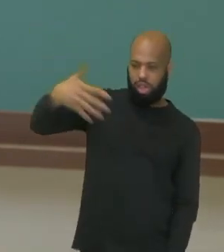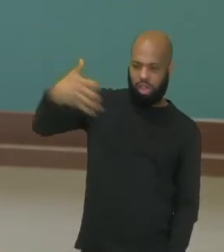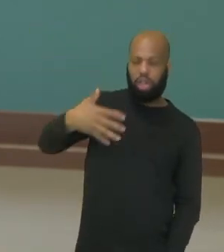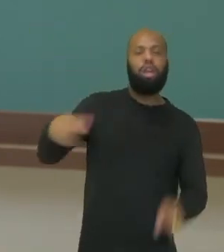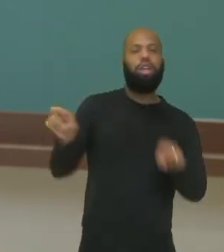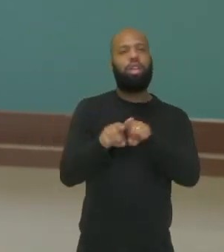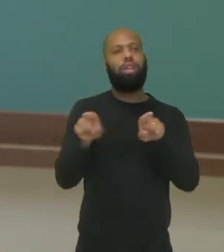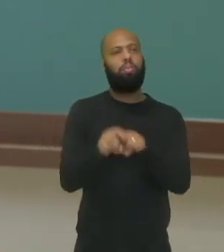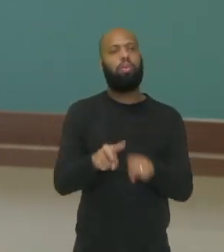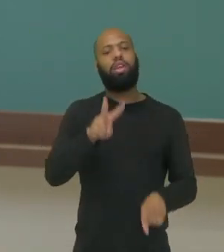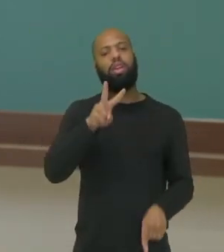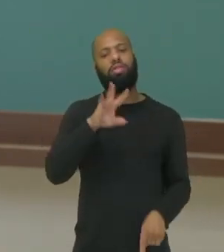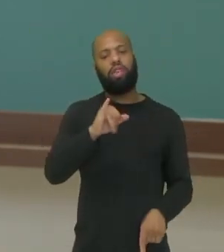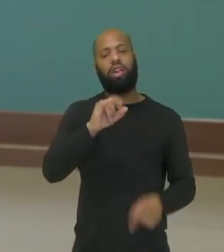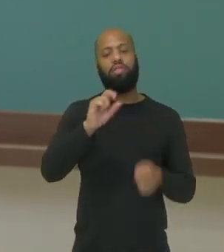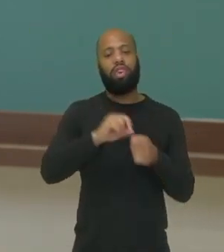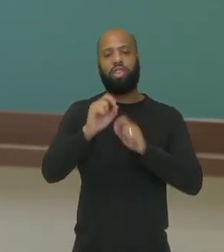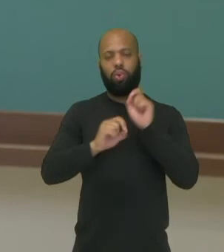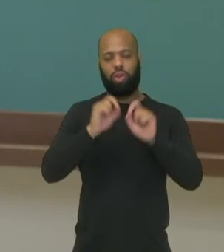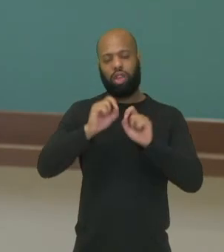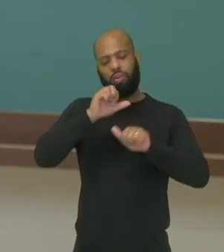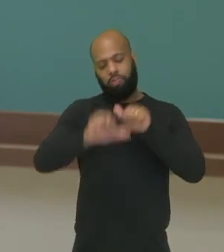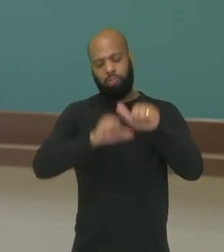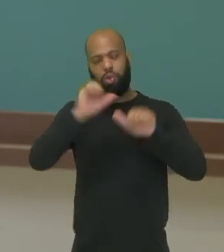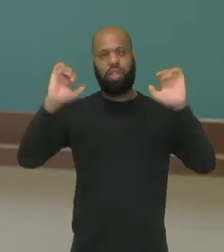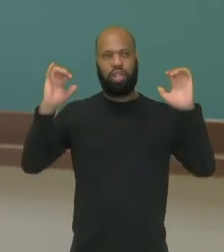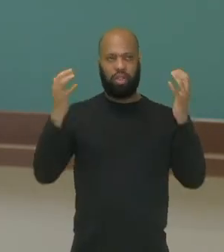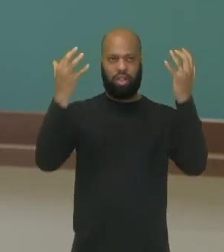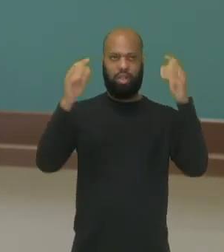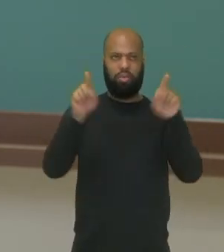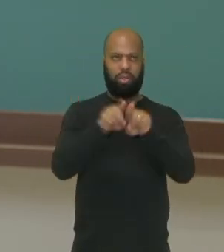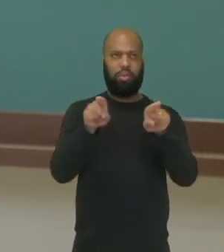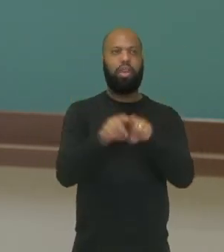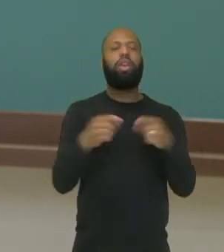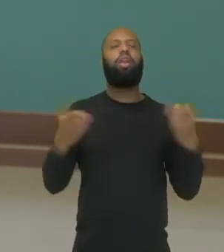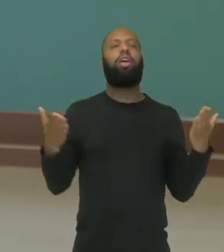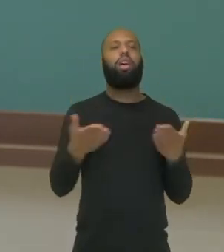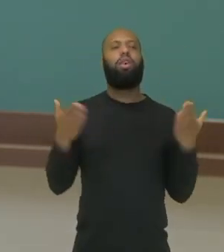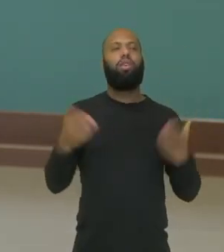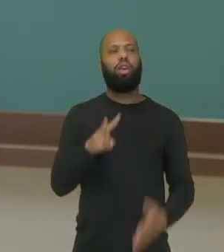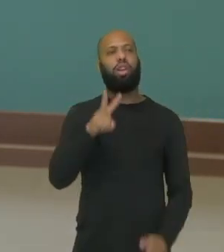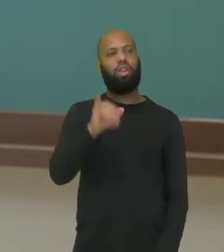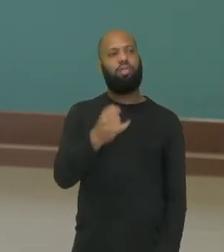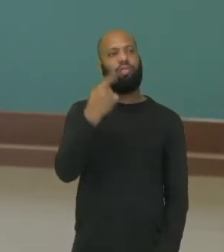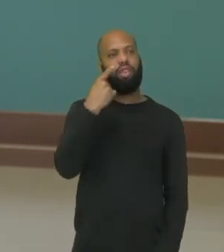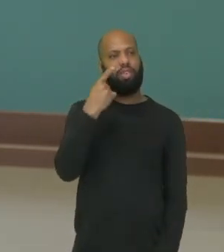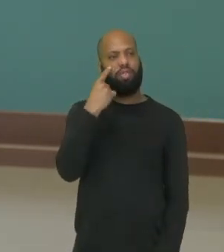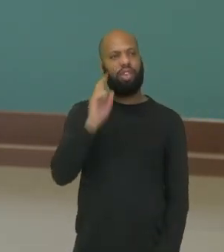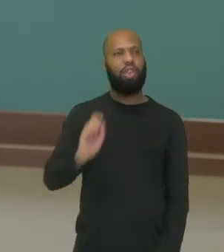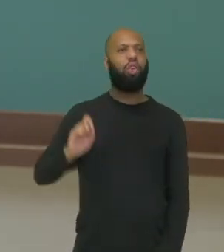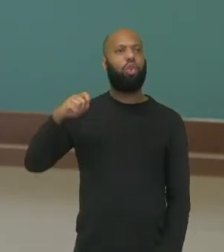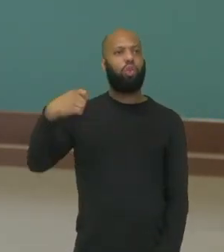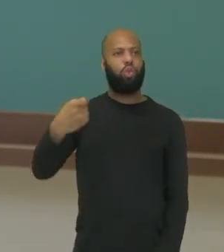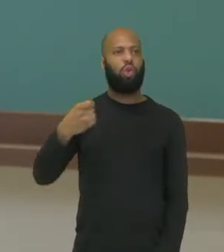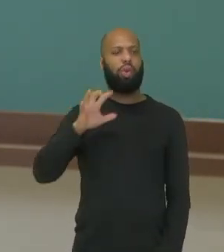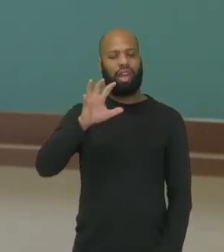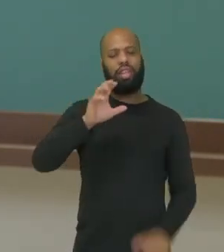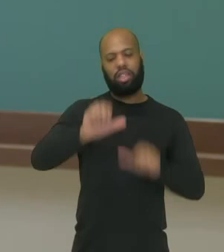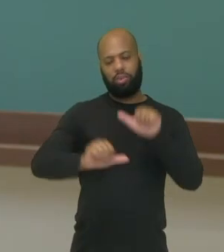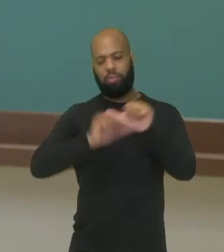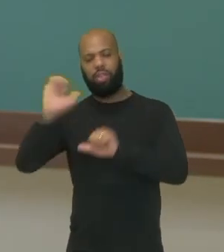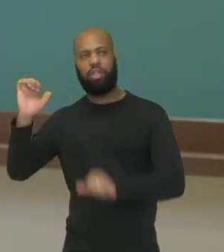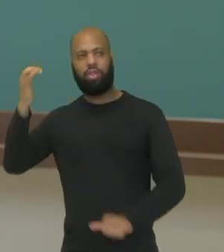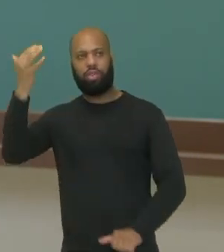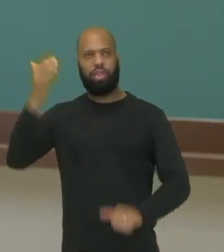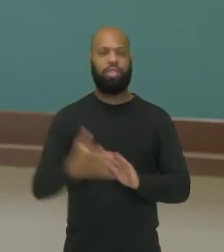provocar uma mudança climática, certo? Então, vamos ver, então, sobre essas alterações.